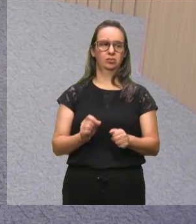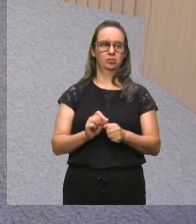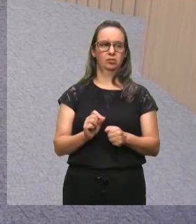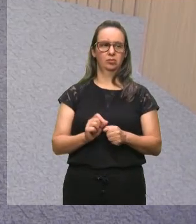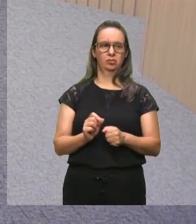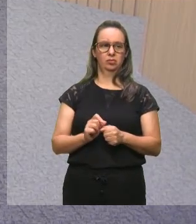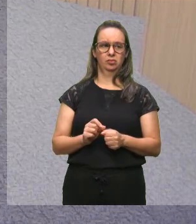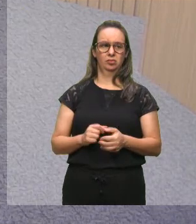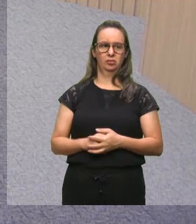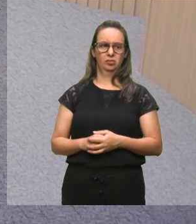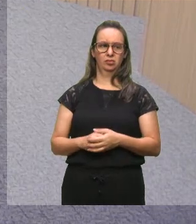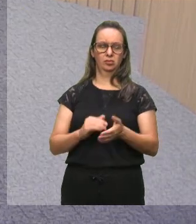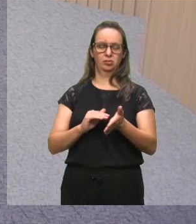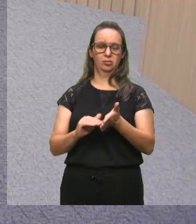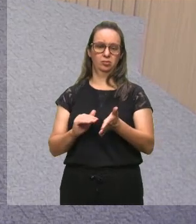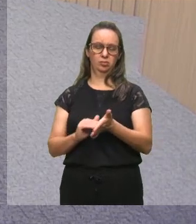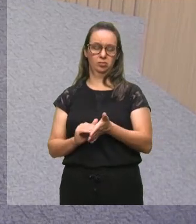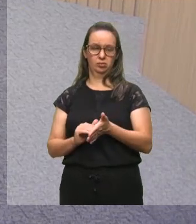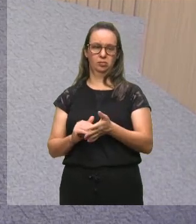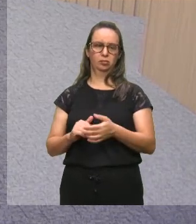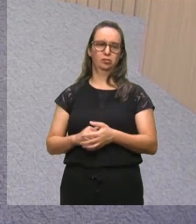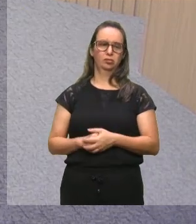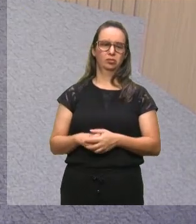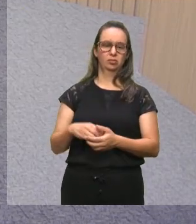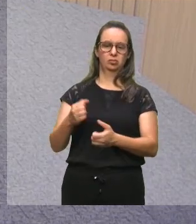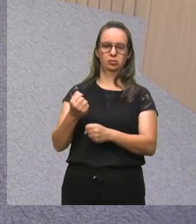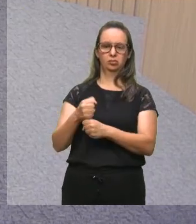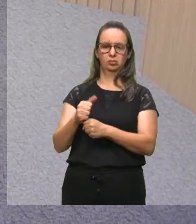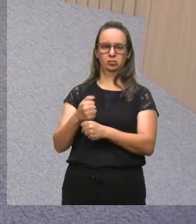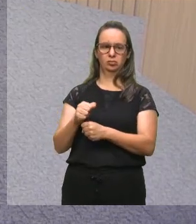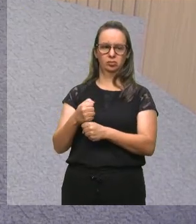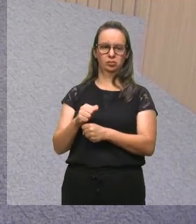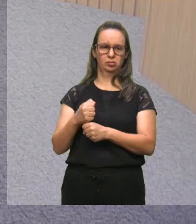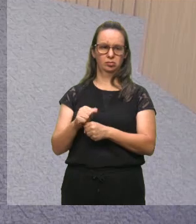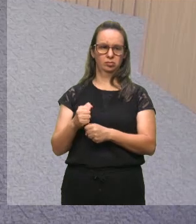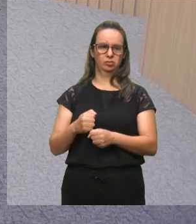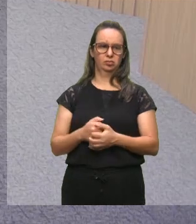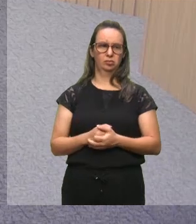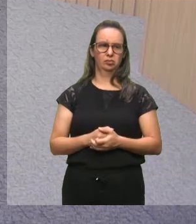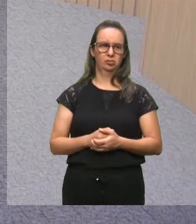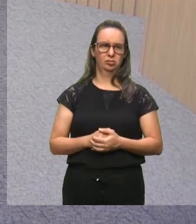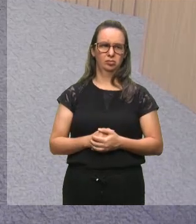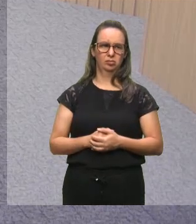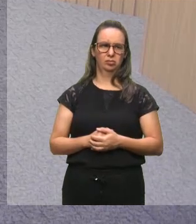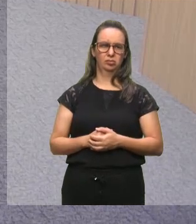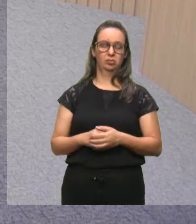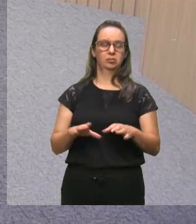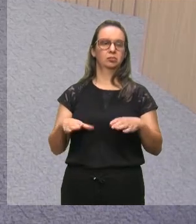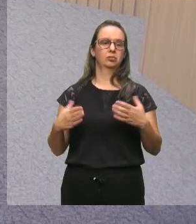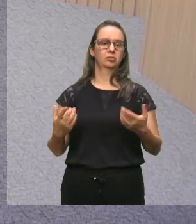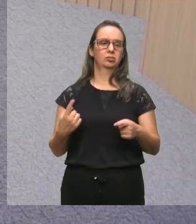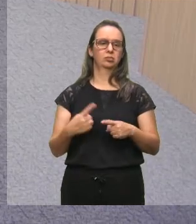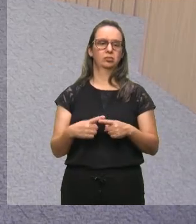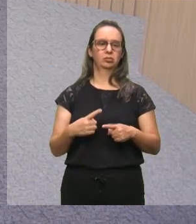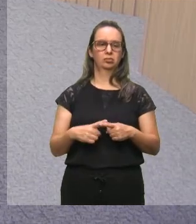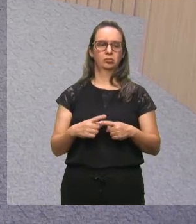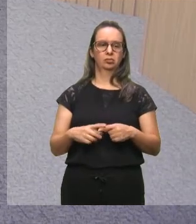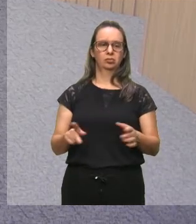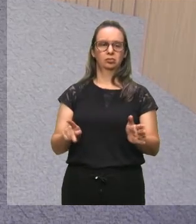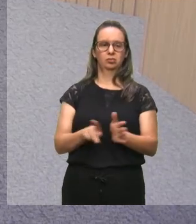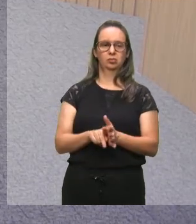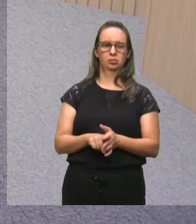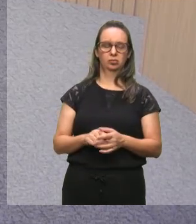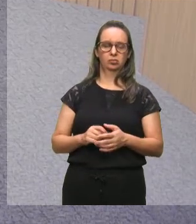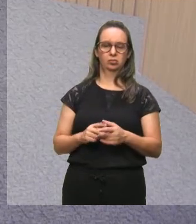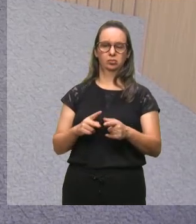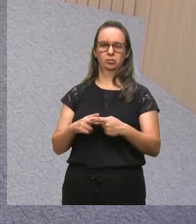recurso da Secretaria de Obras, com mão de obra própria. Por que criar uma dotação orçamentária própria para readequação,